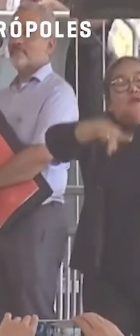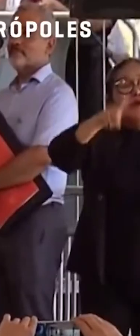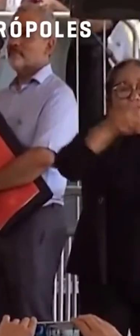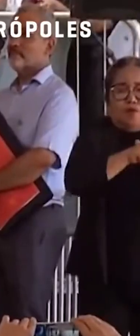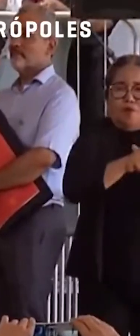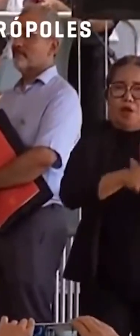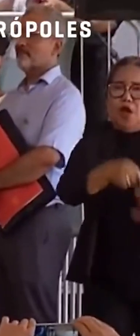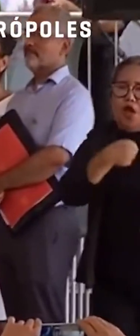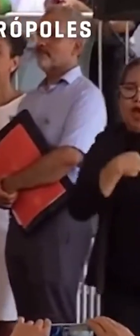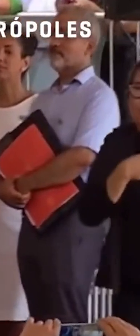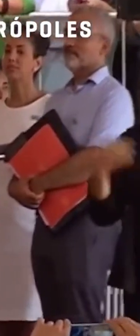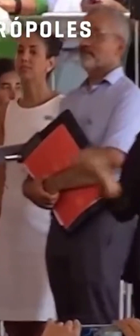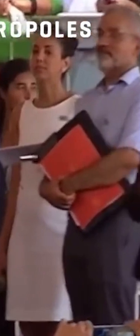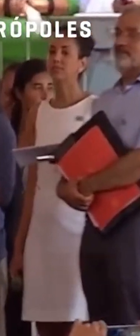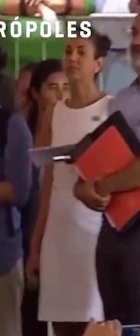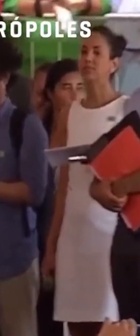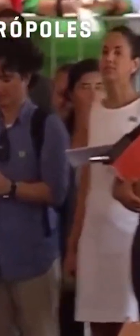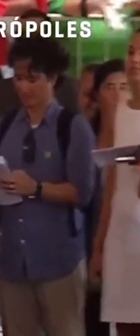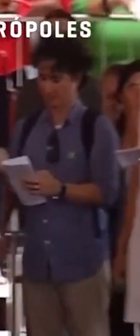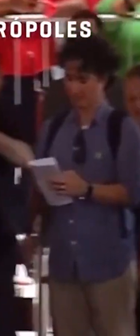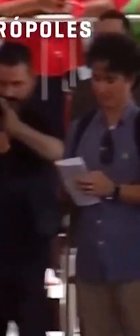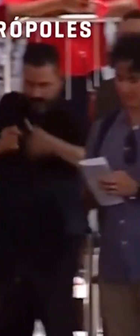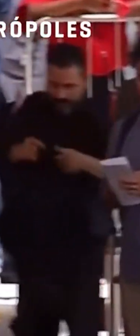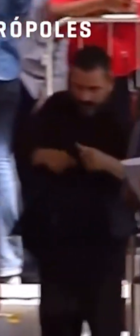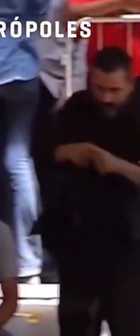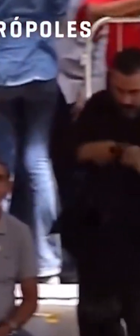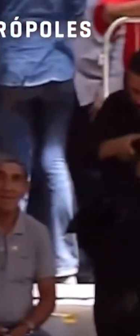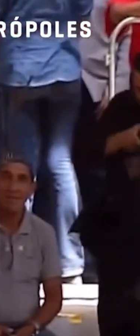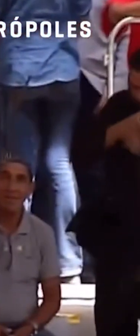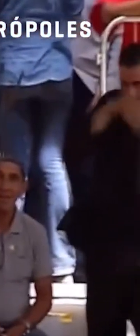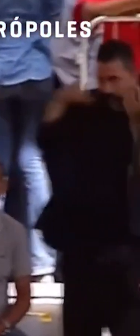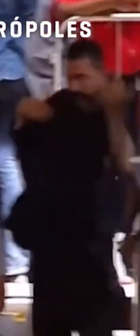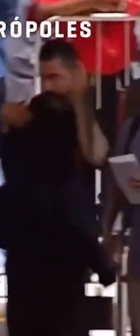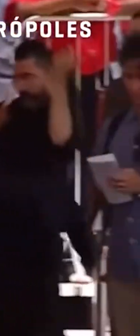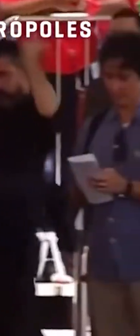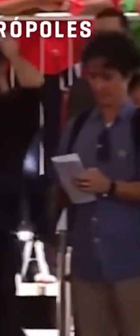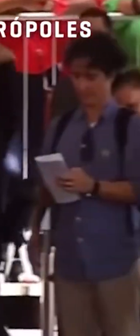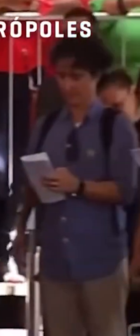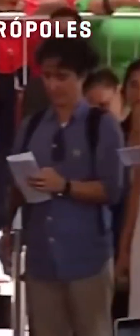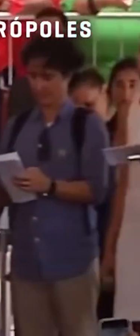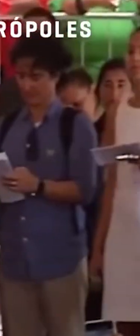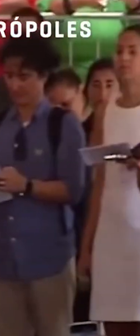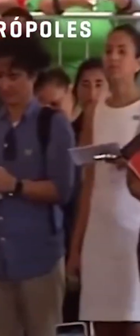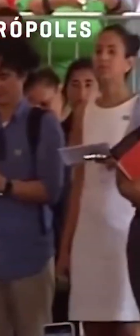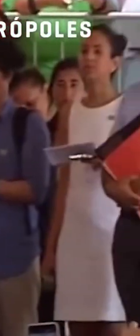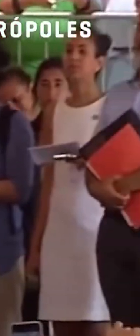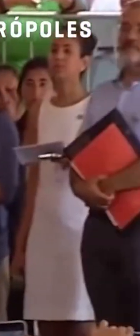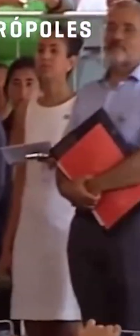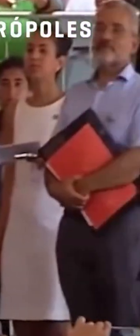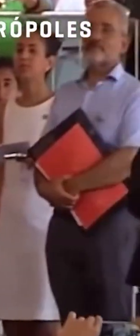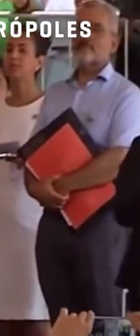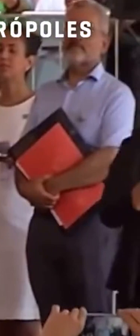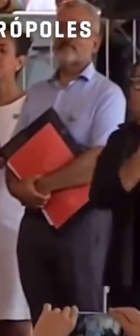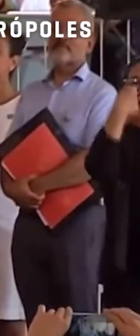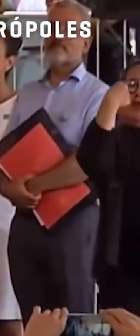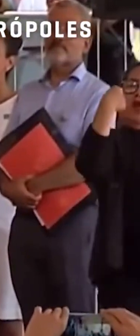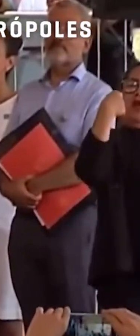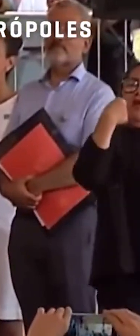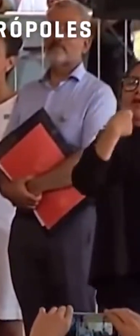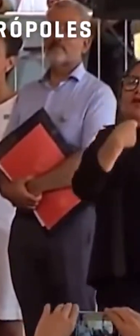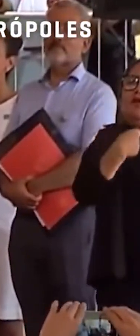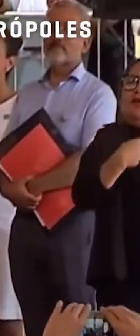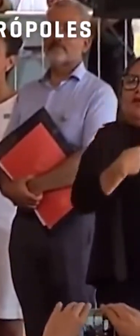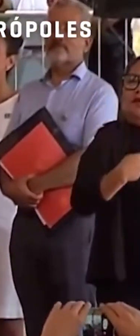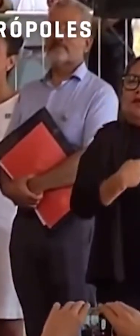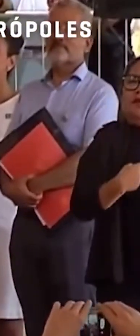Eu fiquei sabendo, Helder, que aqui nessa cidade tinha um cara que foi preso porque disse que ia me matar.